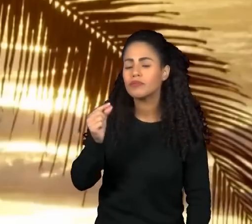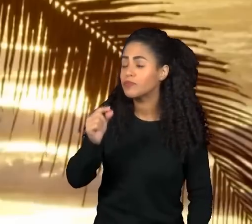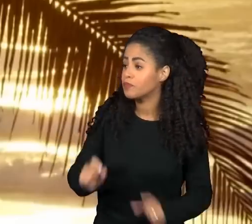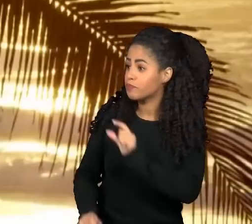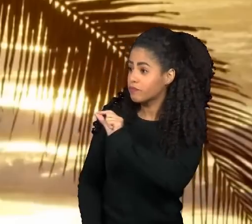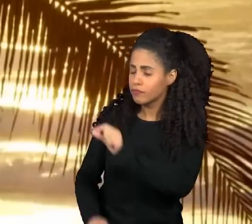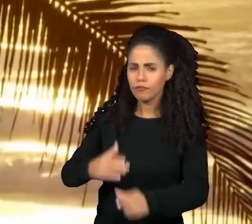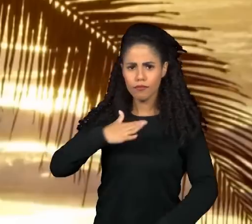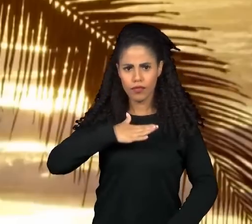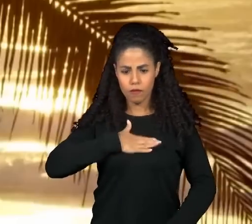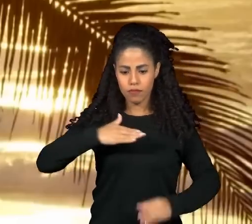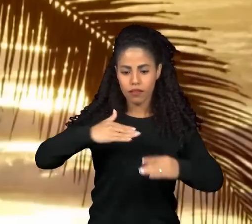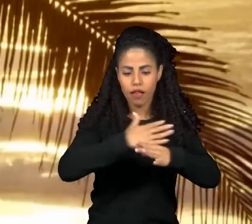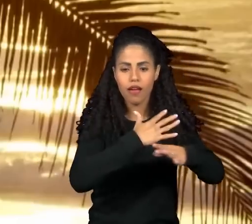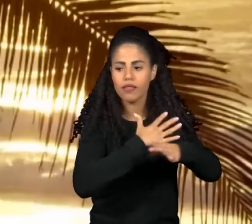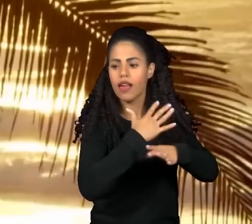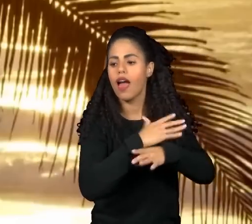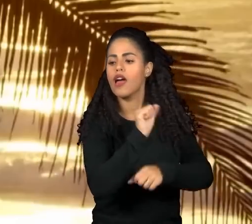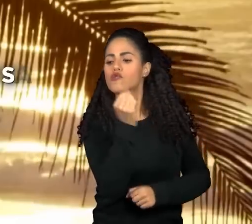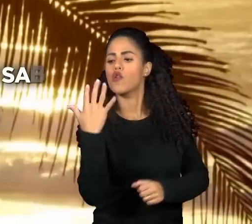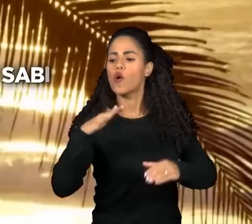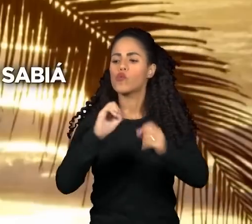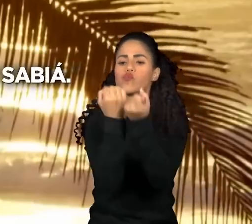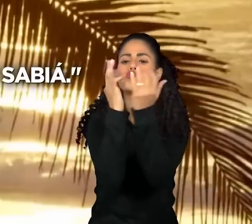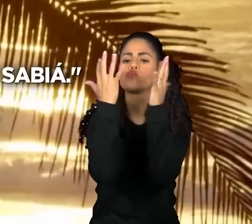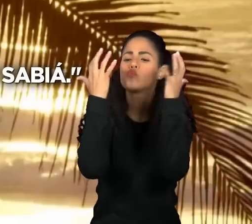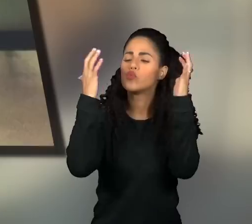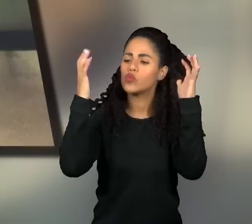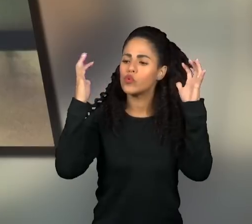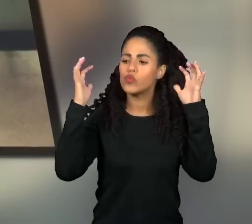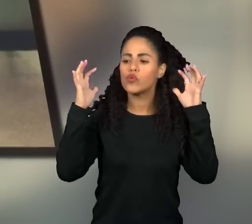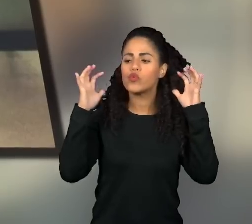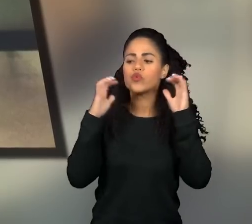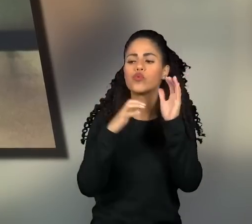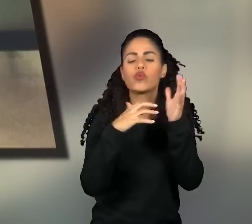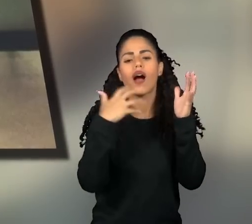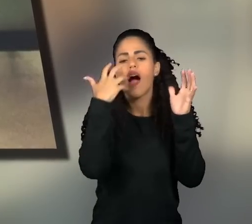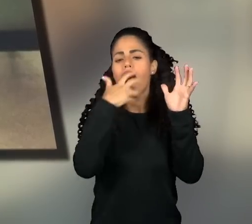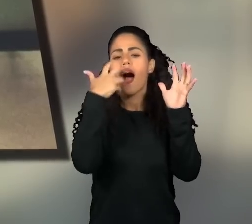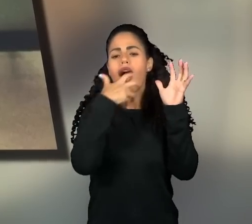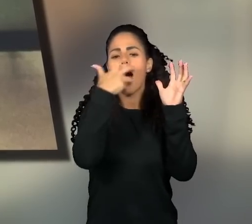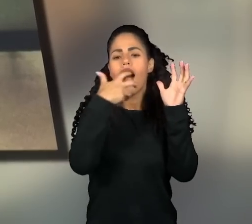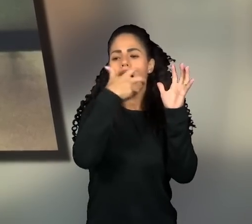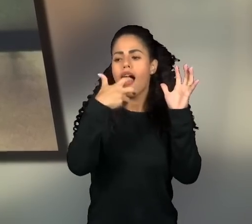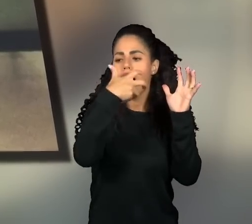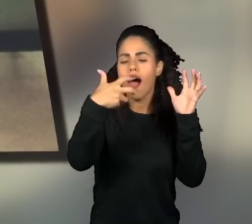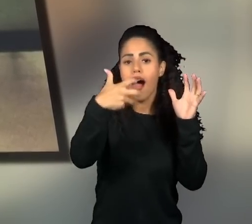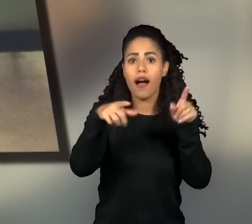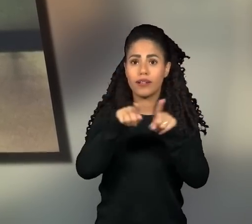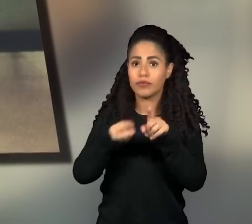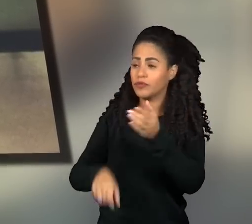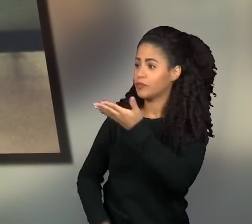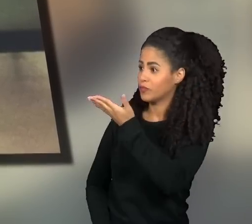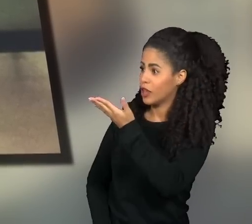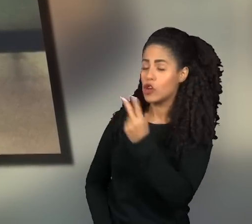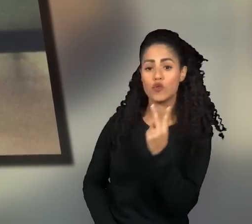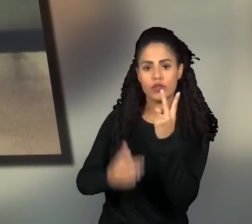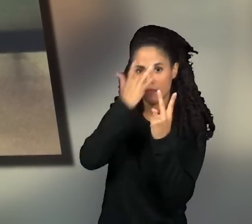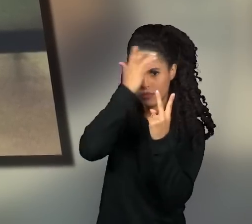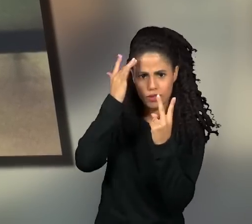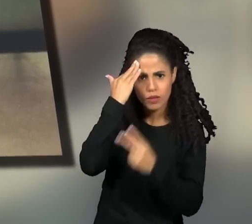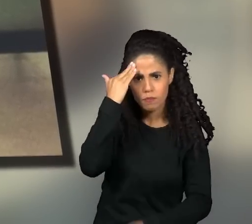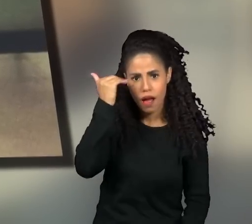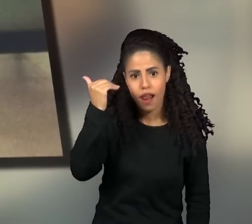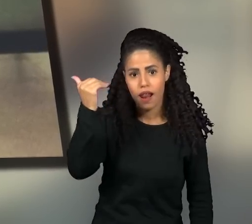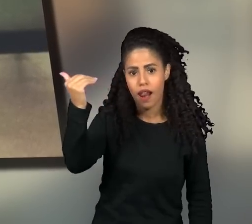Minha terra tem palmeiras onde canta o sabiá. Já foi homenageado por Luiz Gonzaga e Zé Dantas. Tu